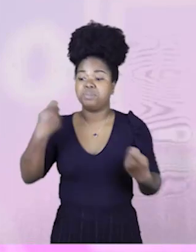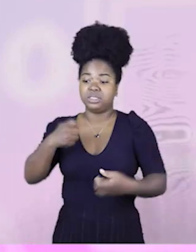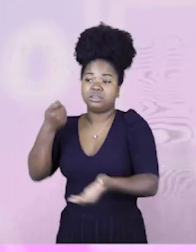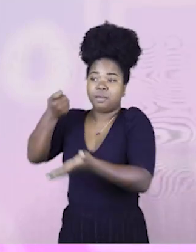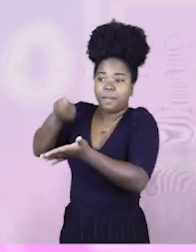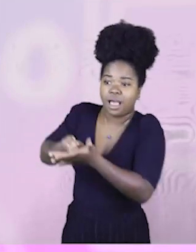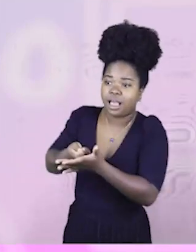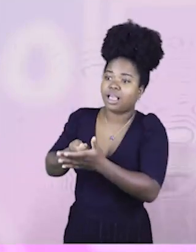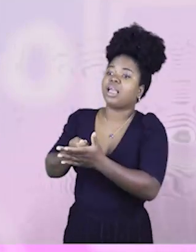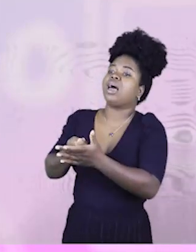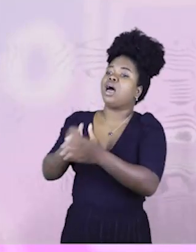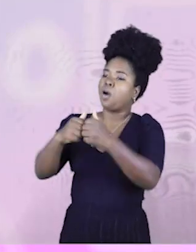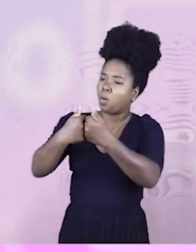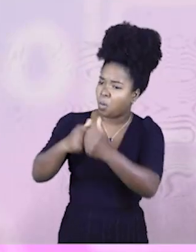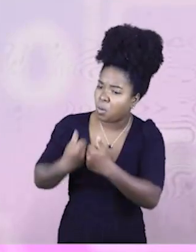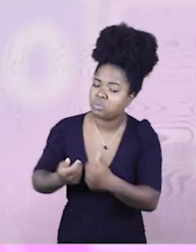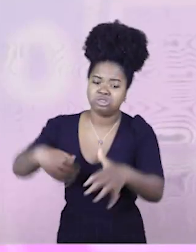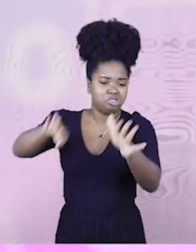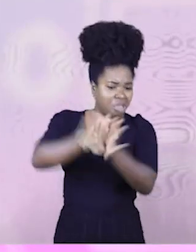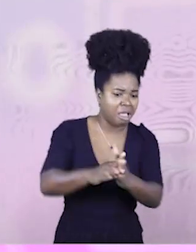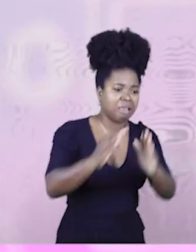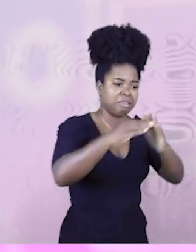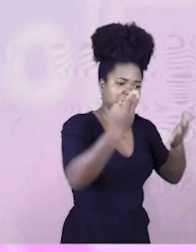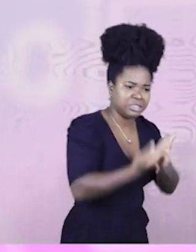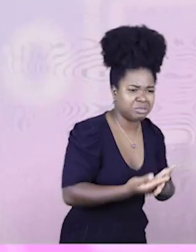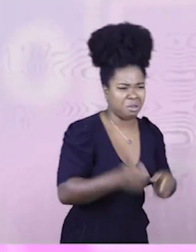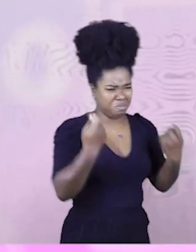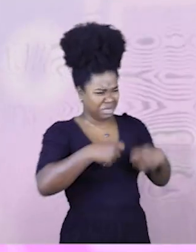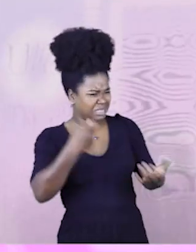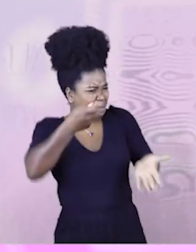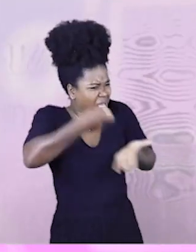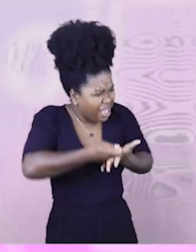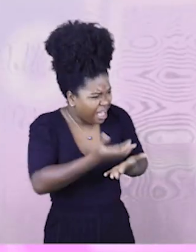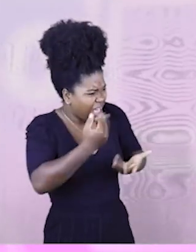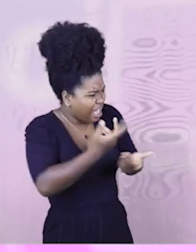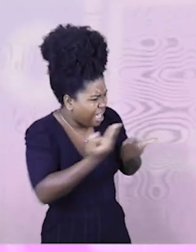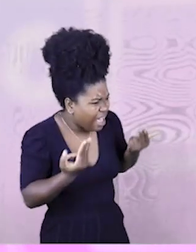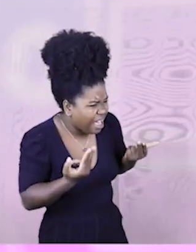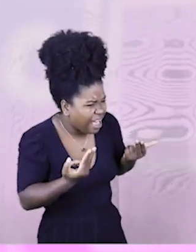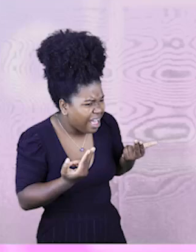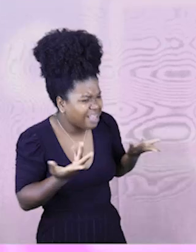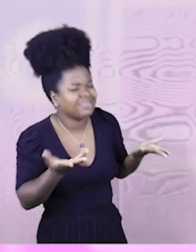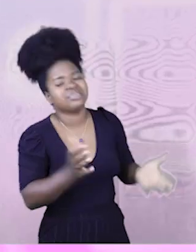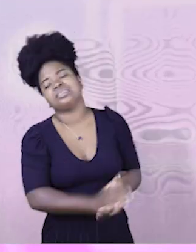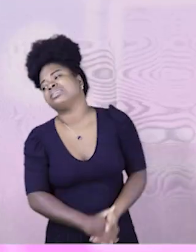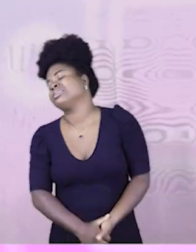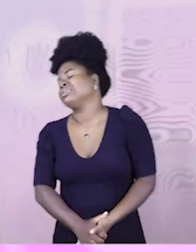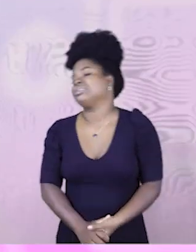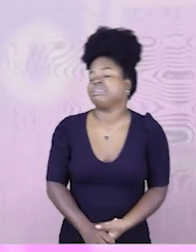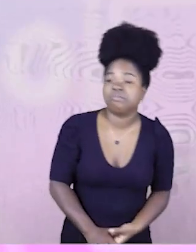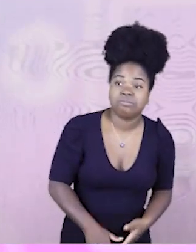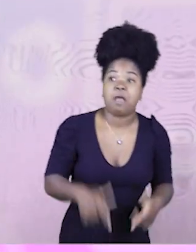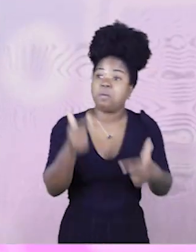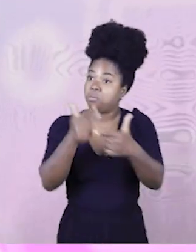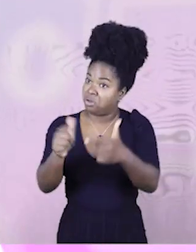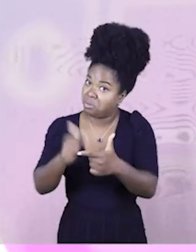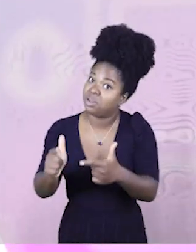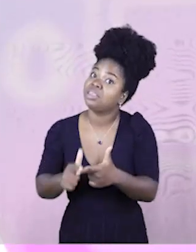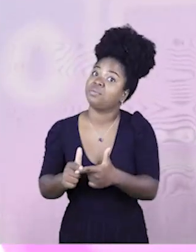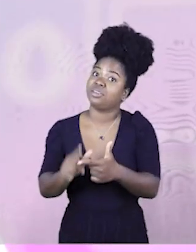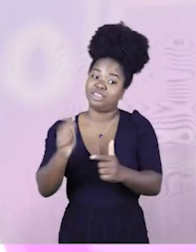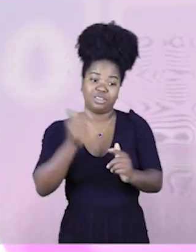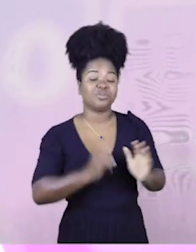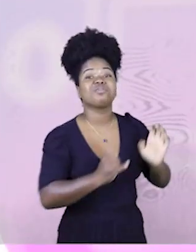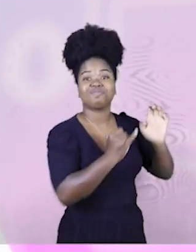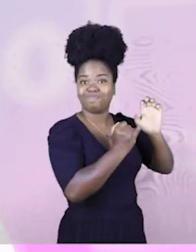para poder se deslocar até a escola e chegar na escola, ainda ter que pagar a sua alimentação, é algo que realmente não tem um problema eu como estudante do